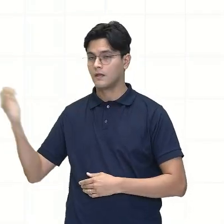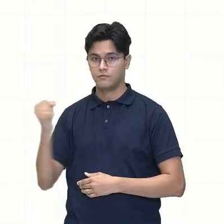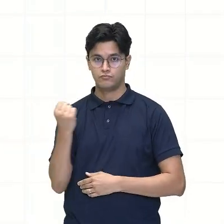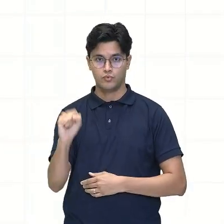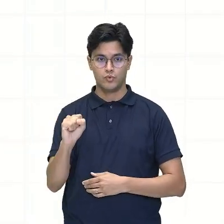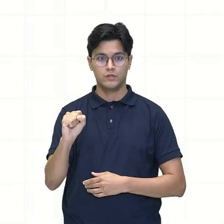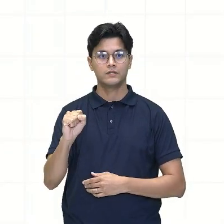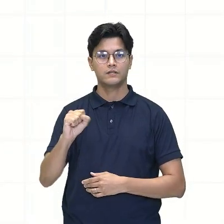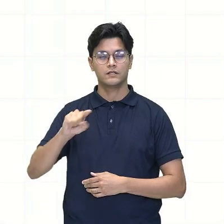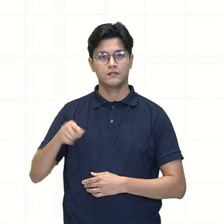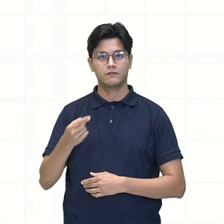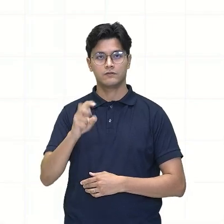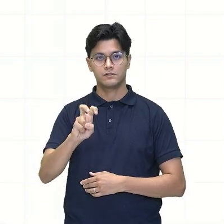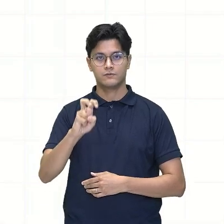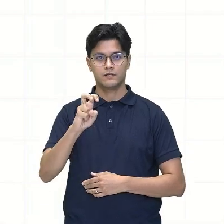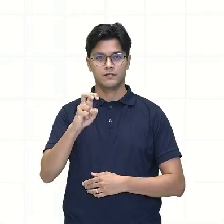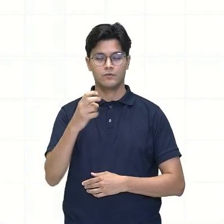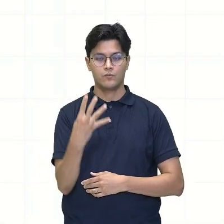80,54 mais